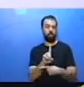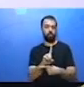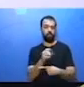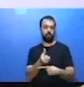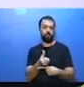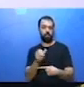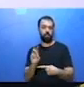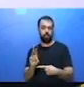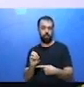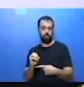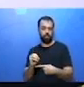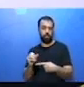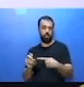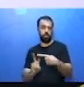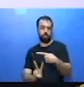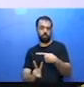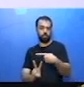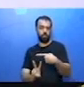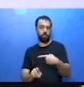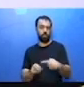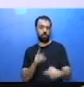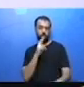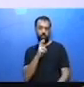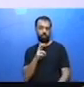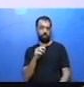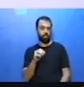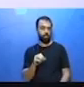2 dá 80.